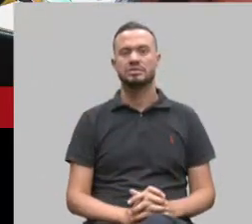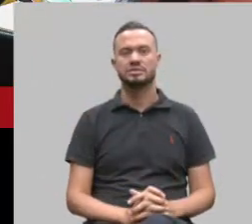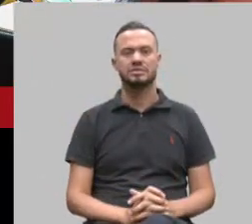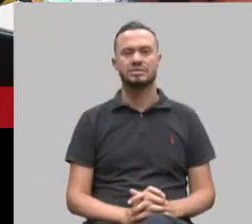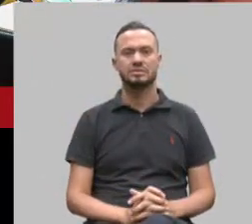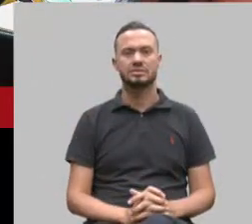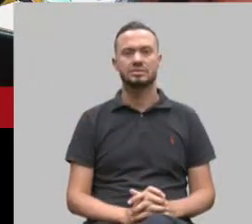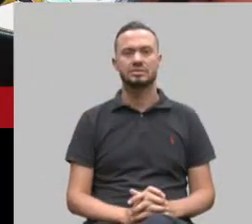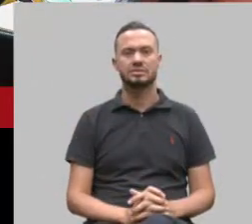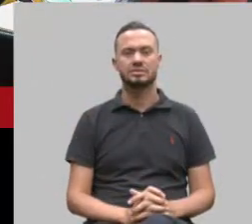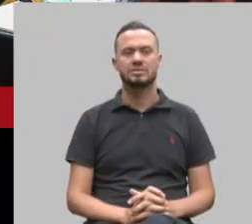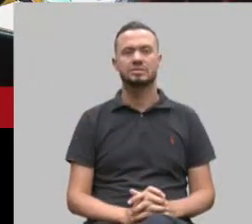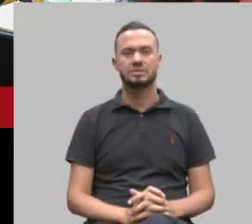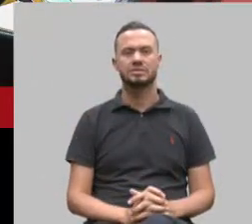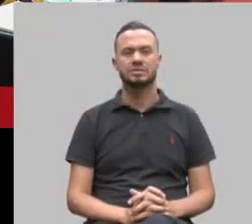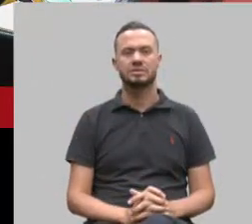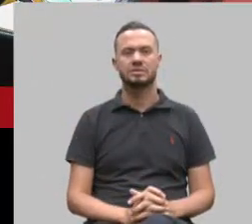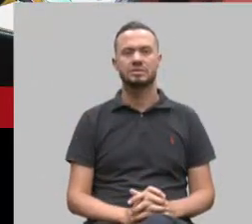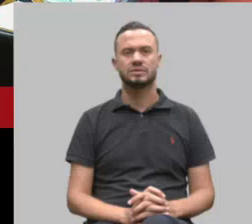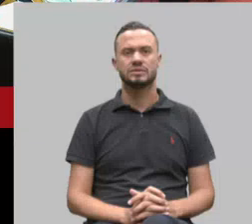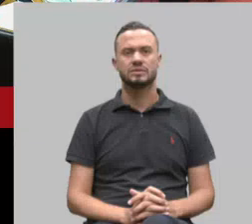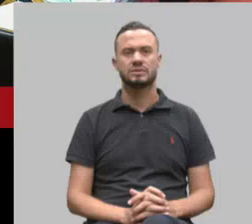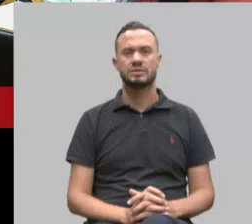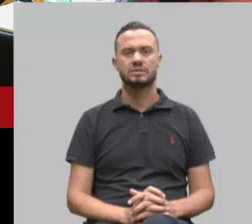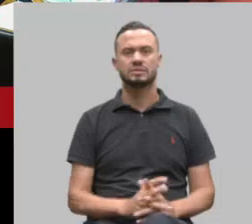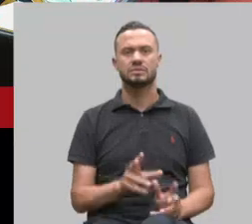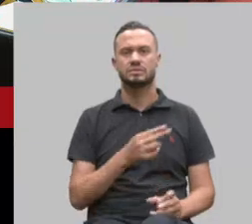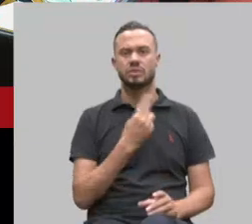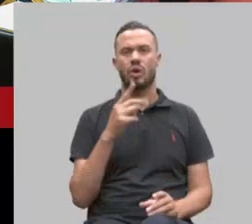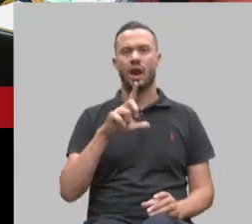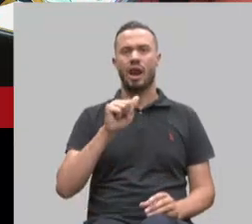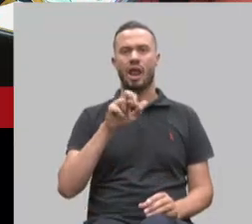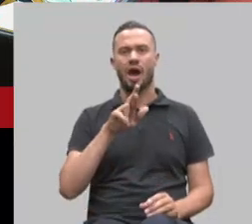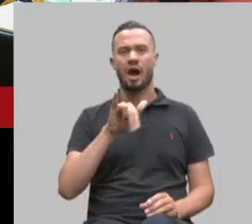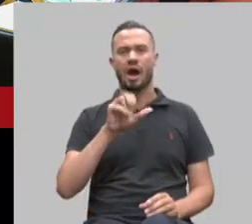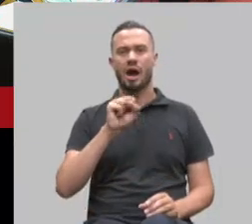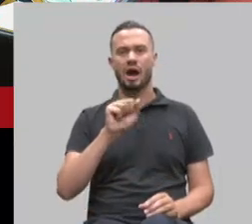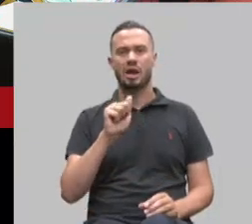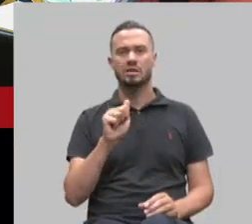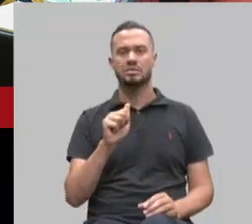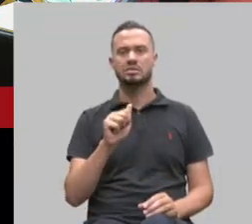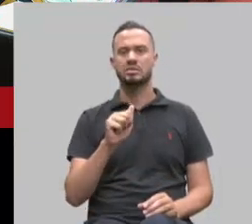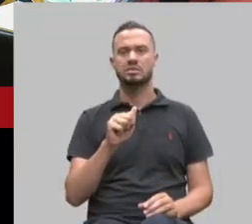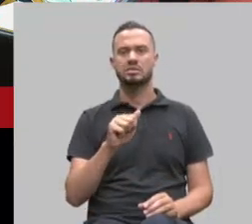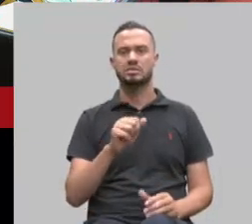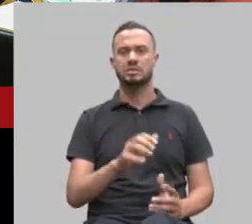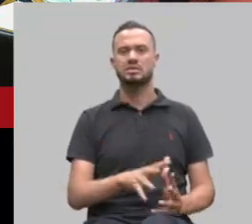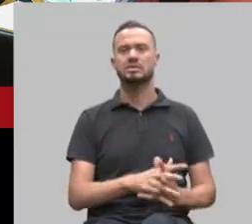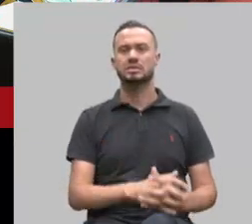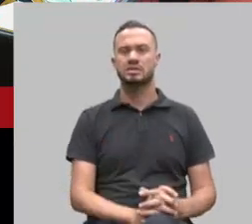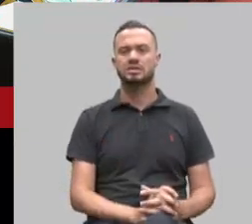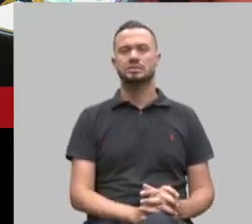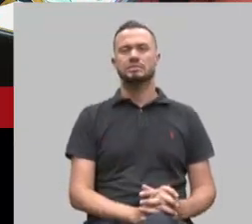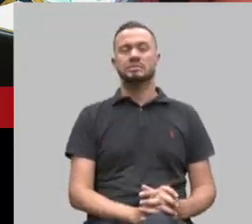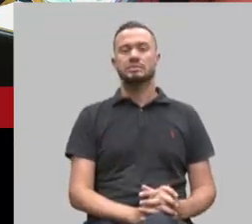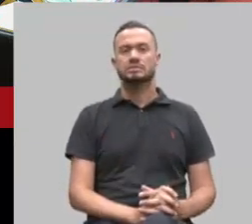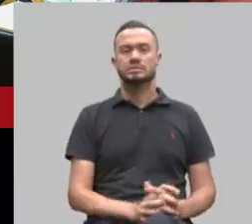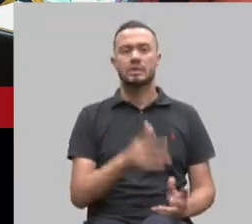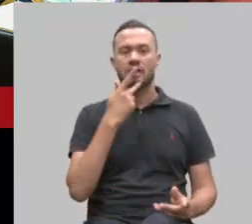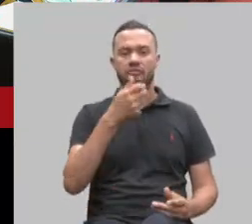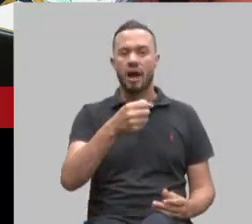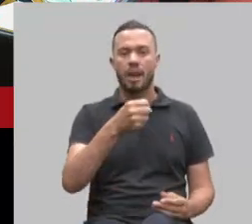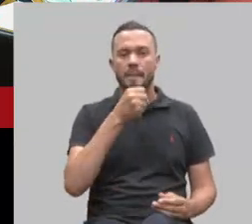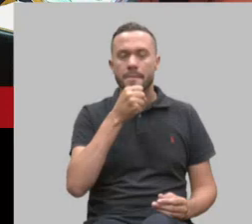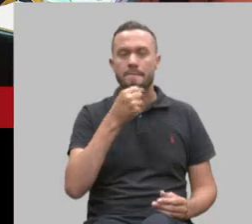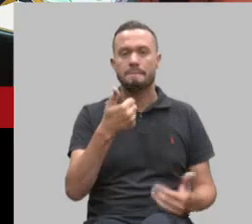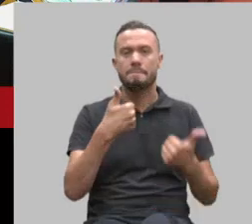representante pode falar meu nome é Larissa Oliveira sou de Montes fala um pouquinho mais próximo do microfone por favor e um pouquinho mais